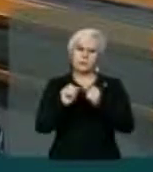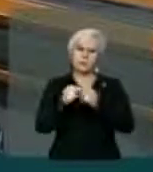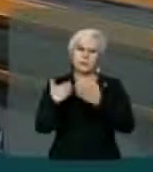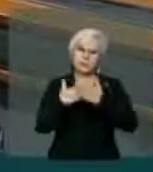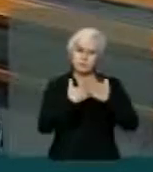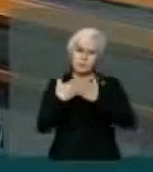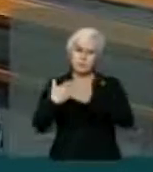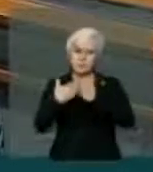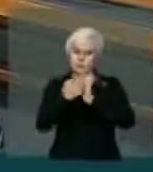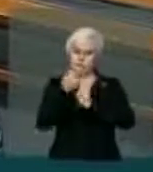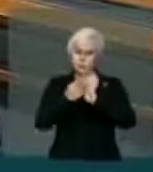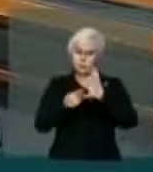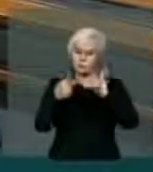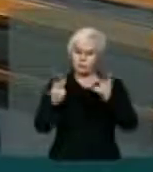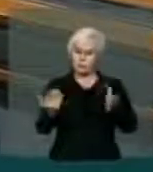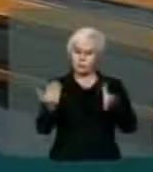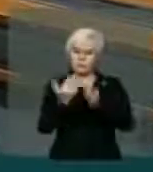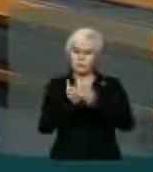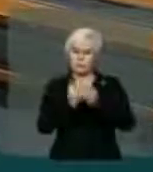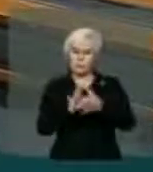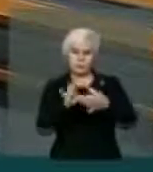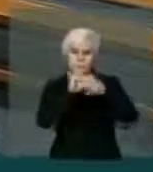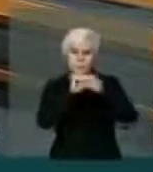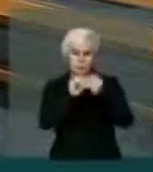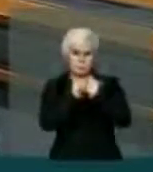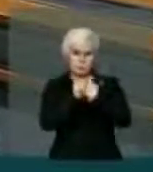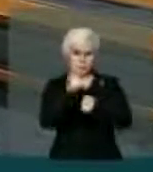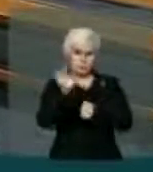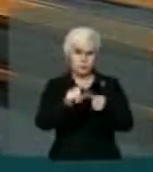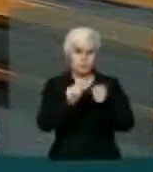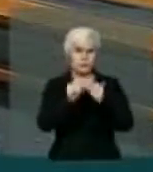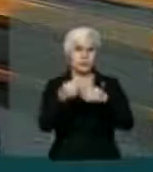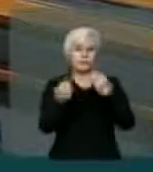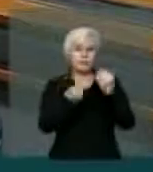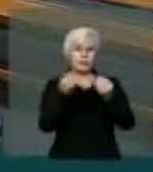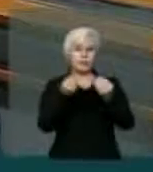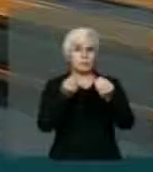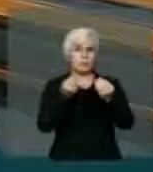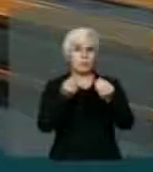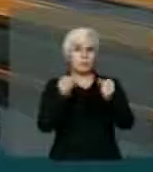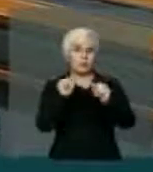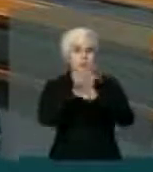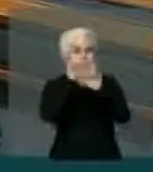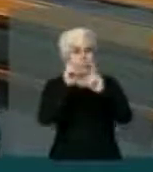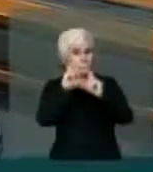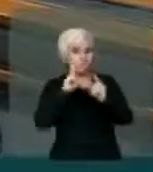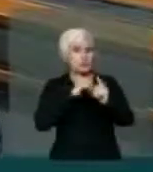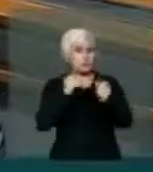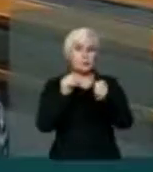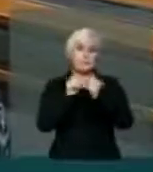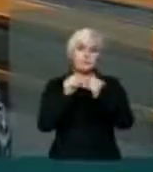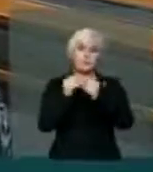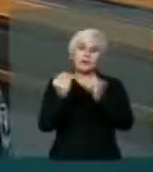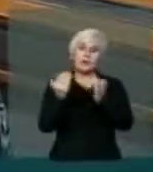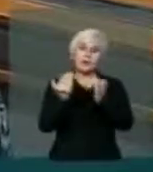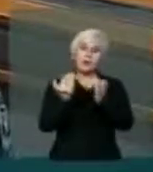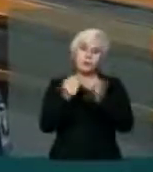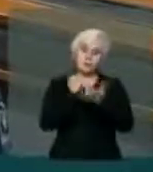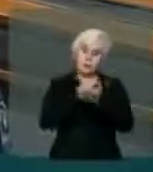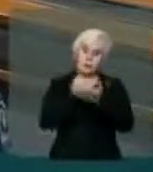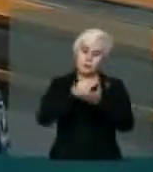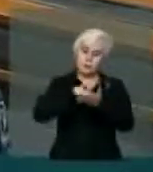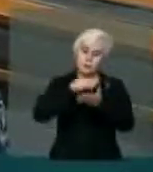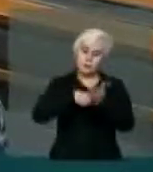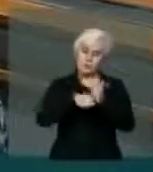processos de concessão e de renovação de concessão, se faz no escuro, né, a partir de um parecer técnico, que evidentemente